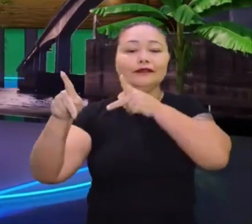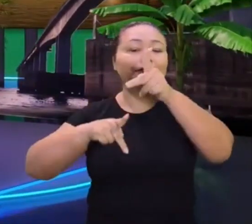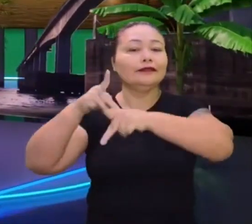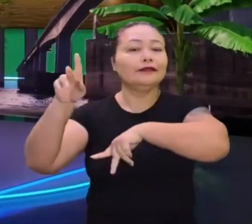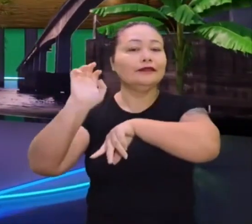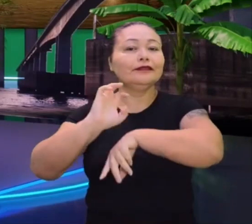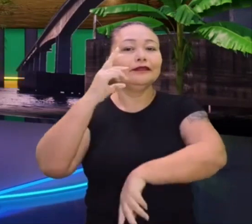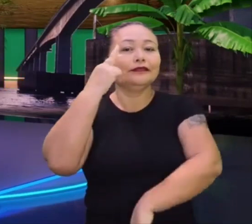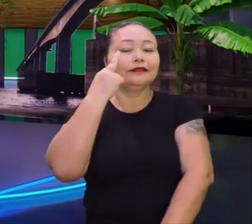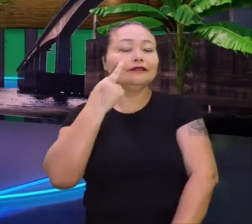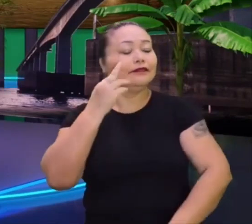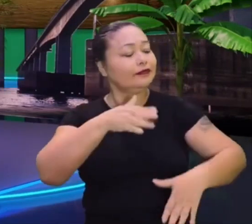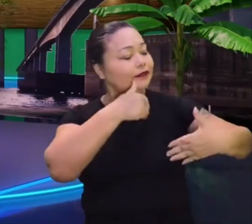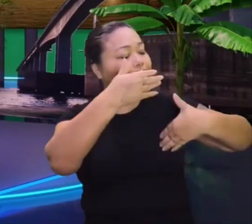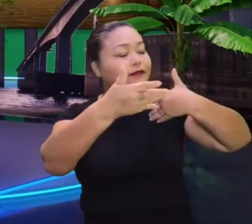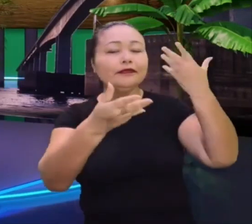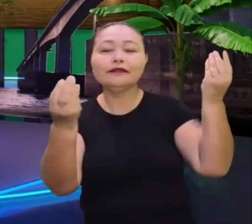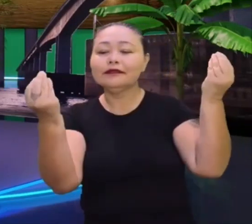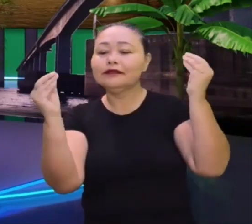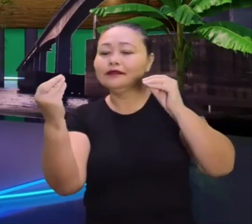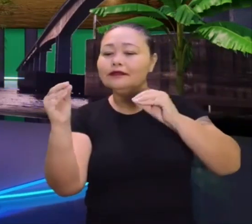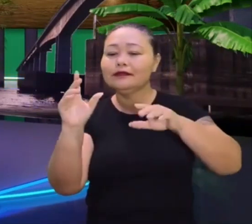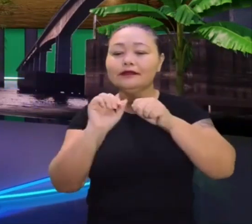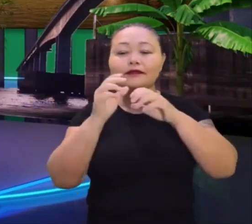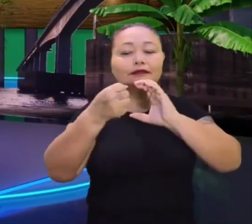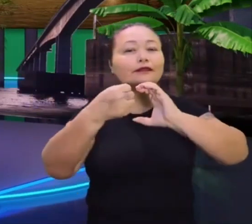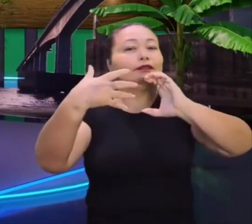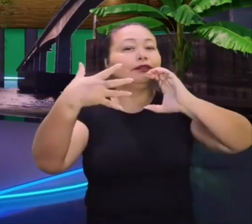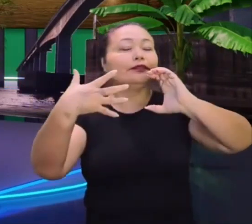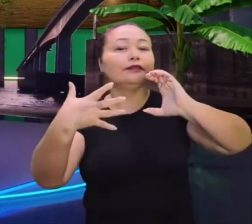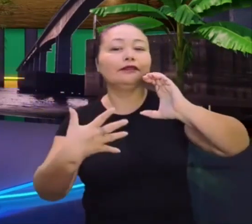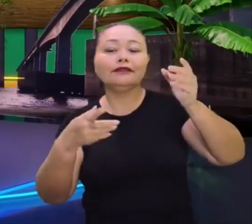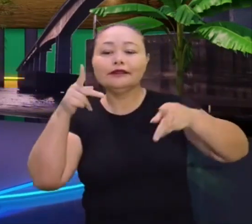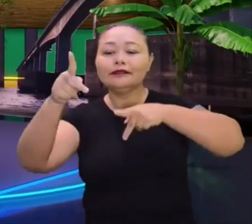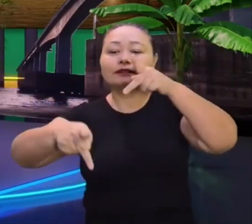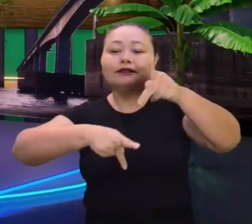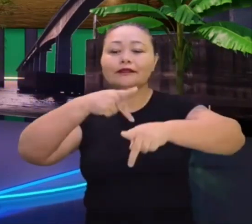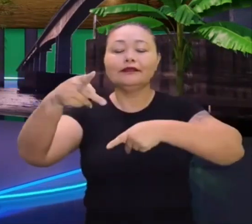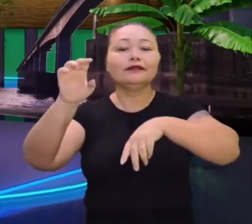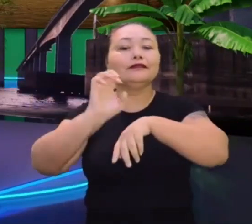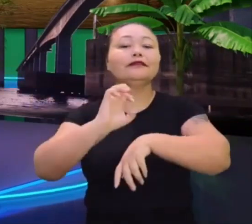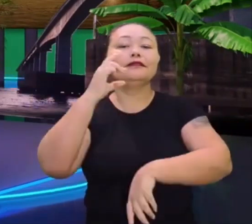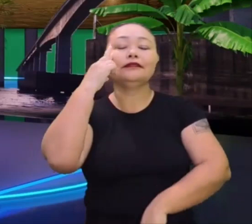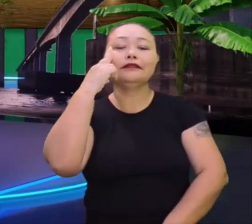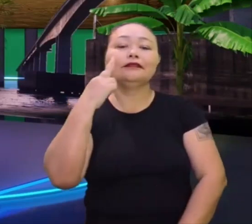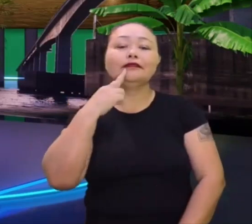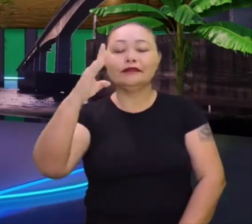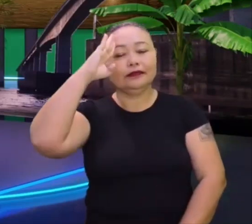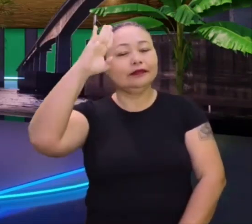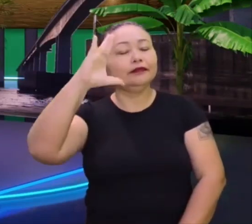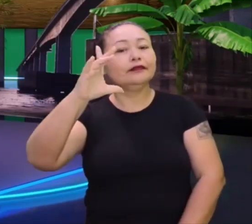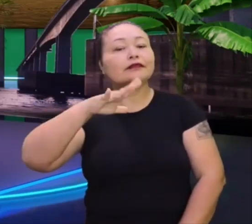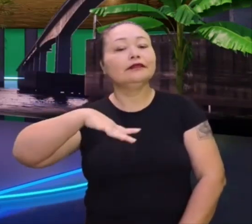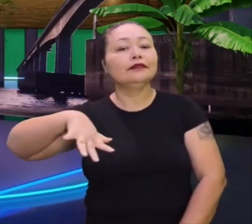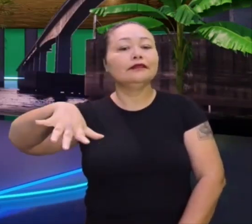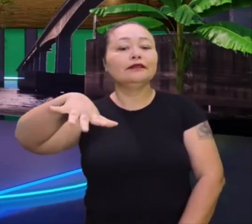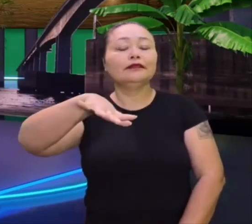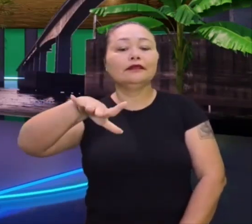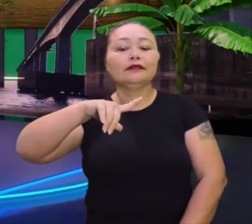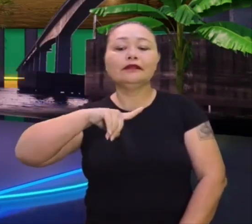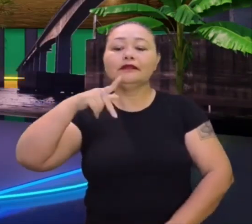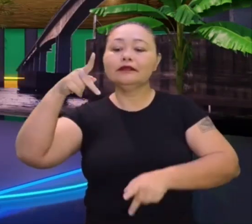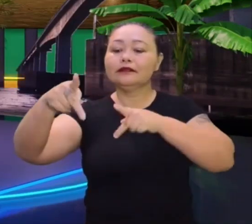estado de Rondônia, todo esse processo de formação, as características da população de Rondônia, principalmente em relação